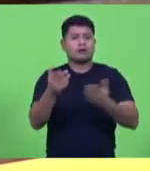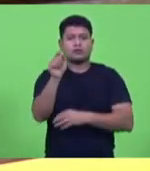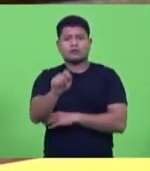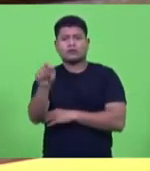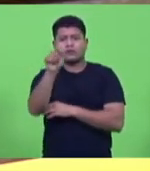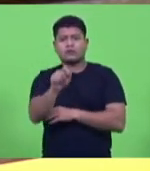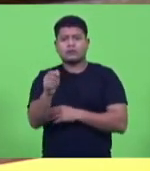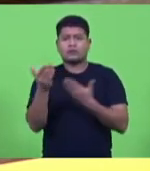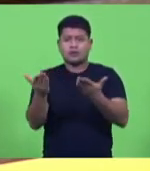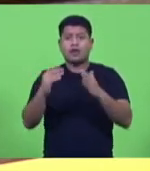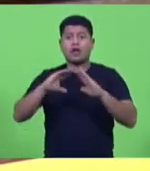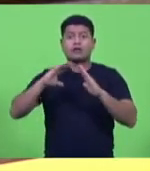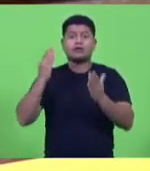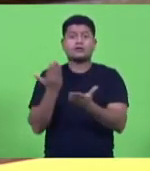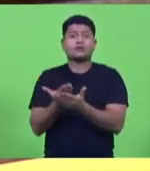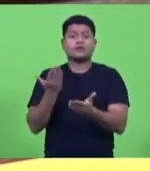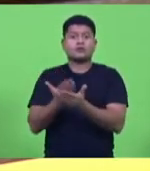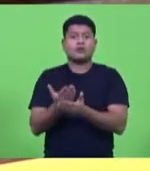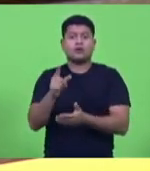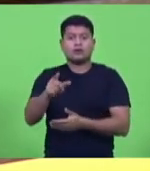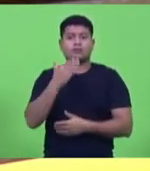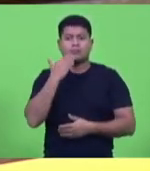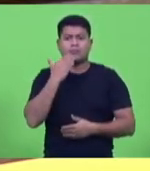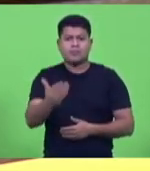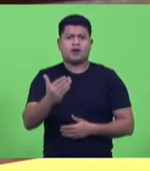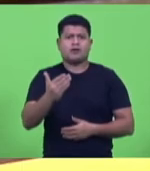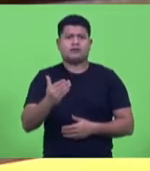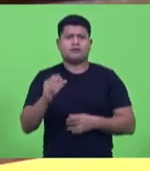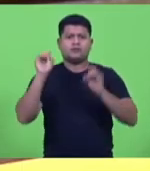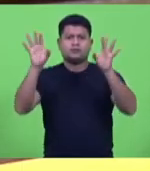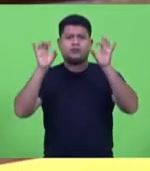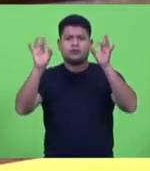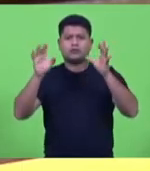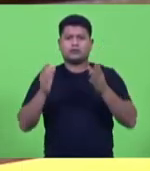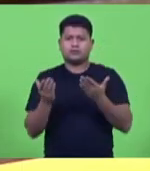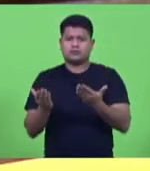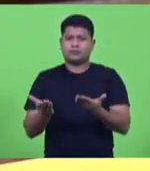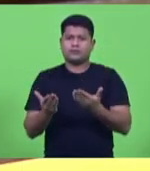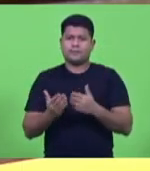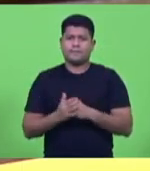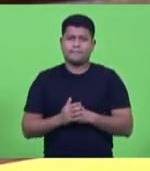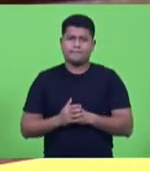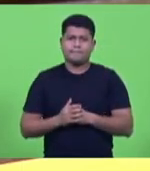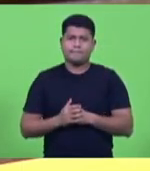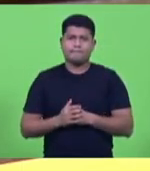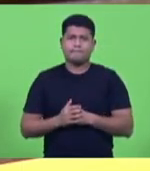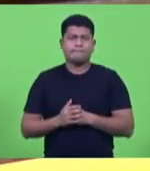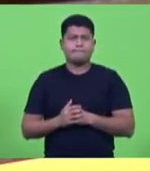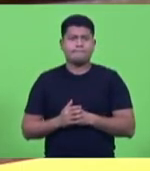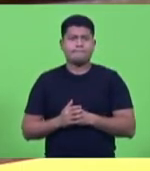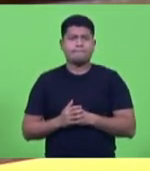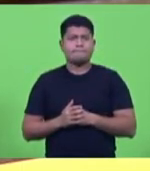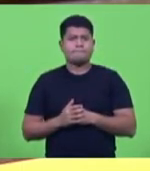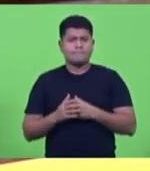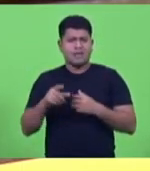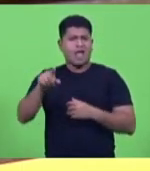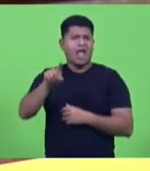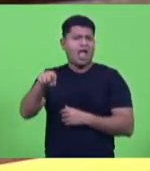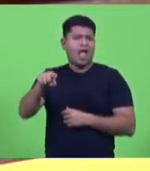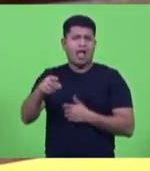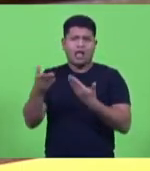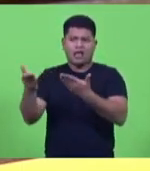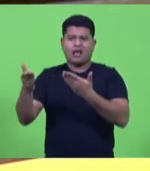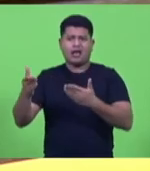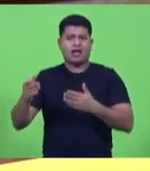que que esse colégio invoca um privilégio que ninguém teve? Por acaso, são algum tipo de